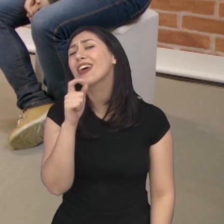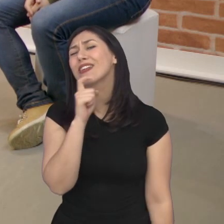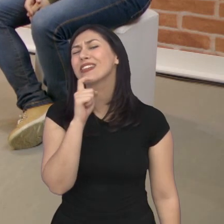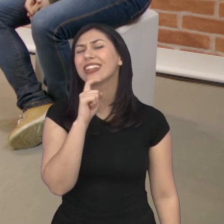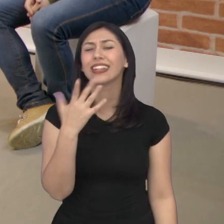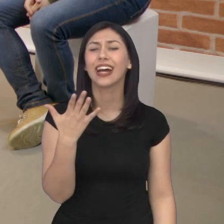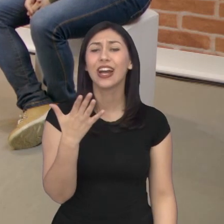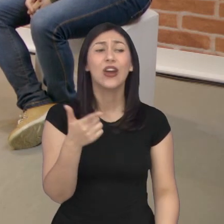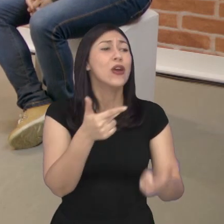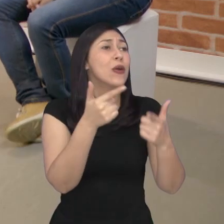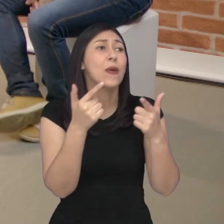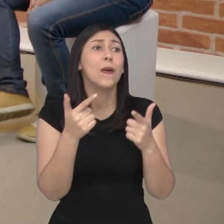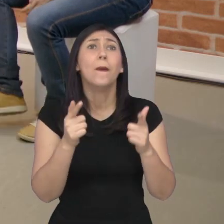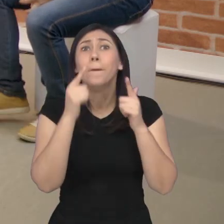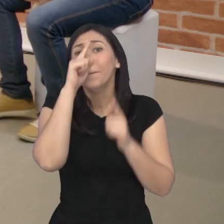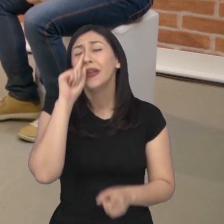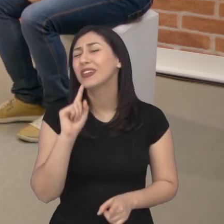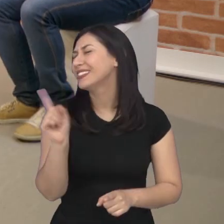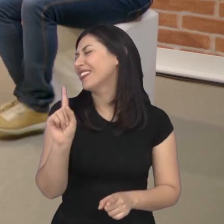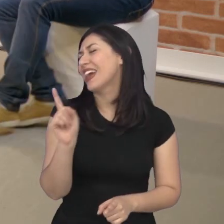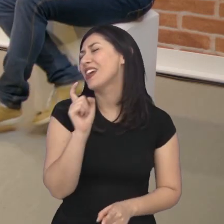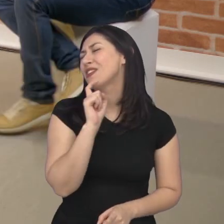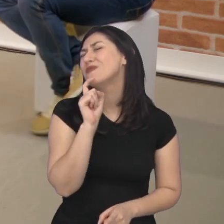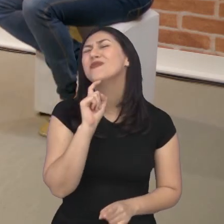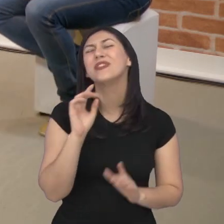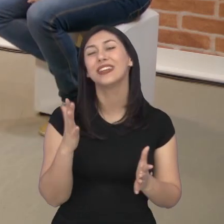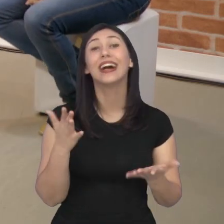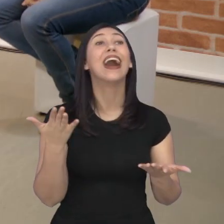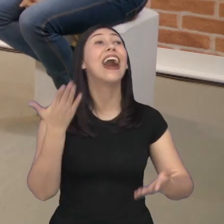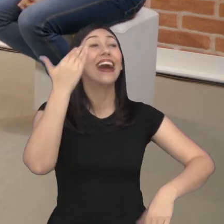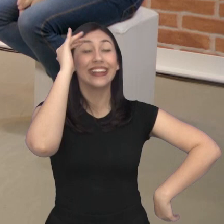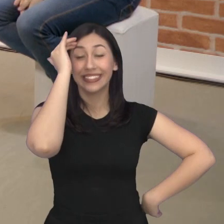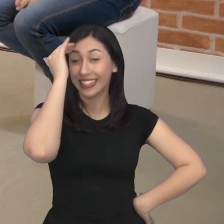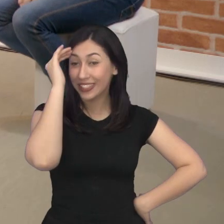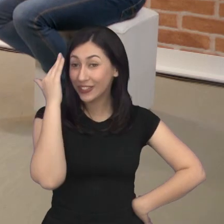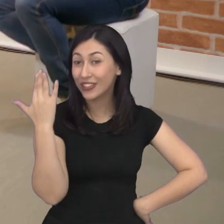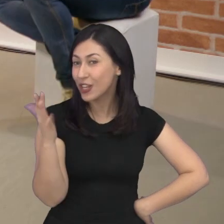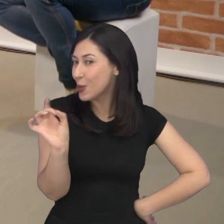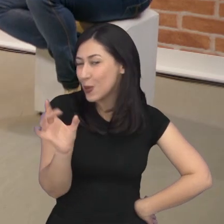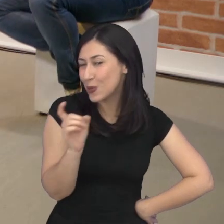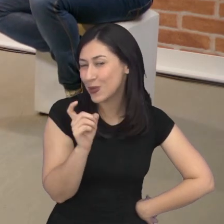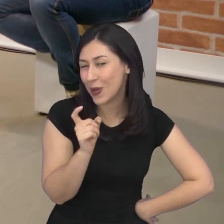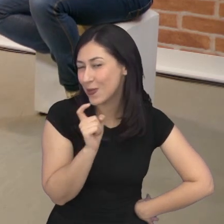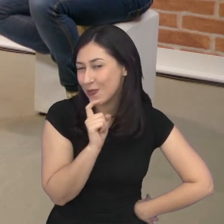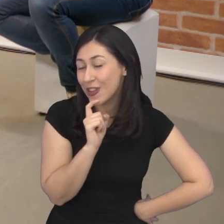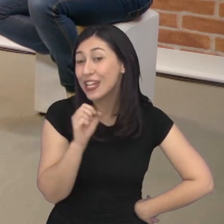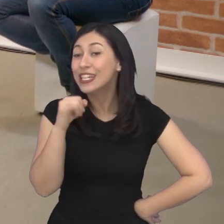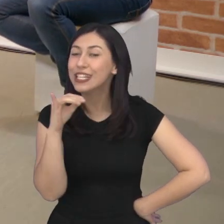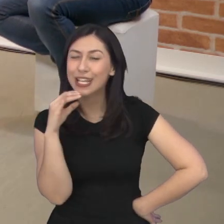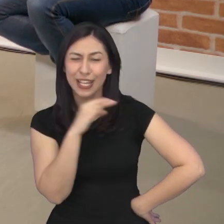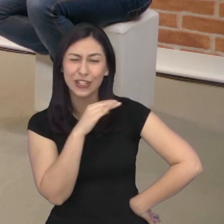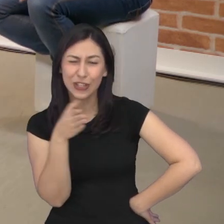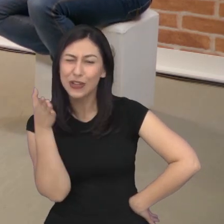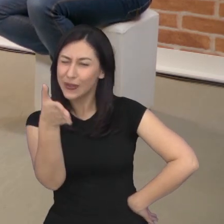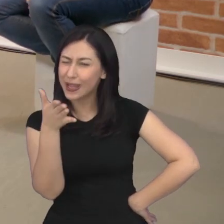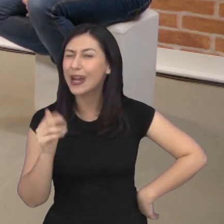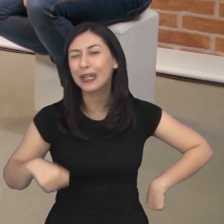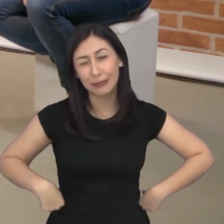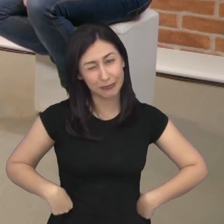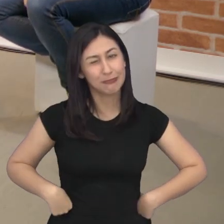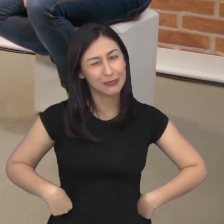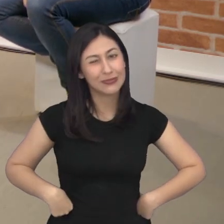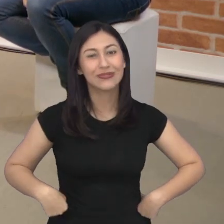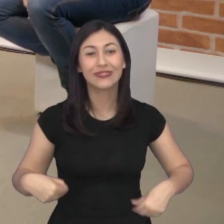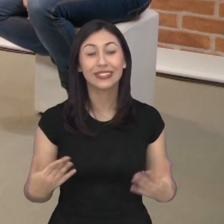gelada. Não é nem a situação, é a água gelada, entendeu? Água gelada é o problema. É só água. Se a água fosse quente, ele tava lá,